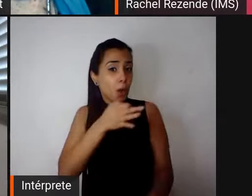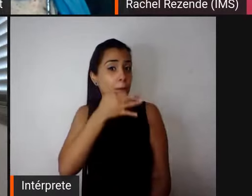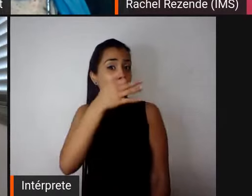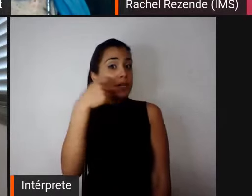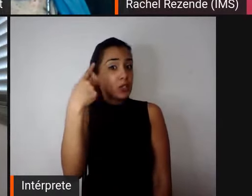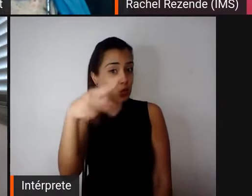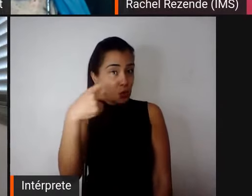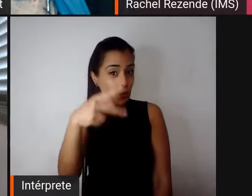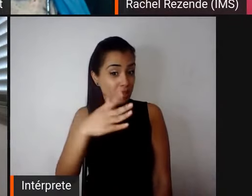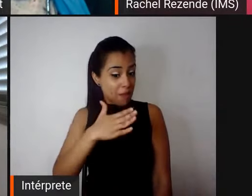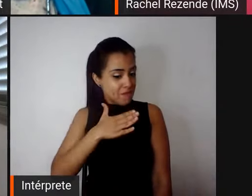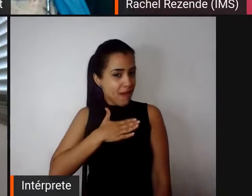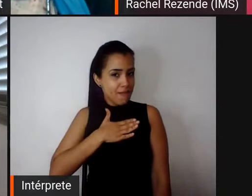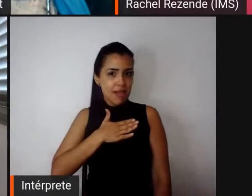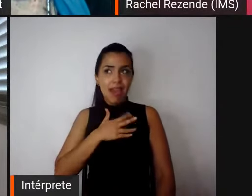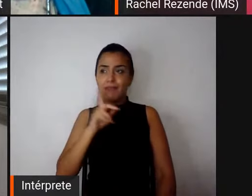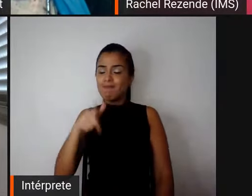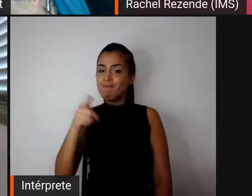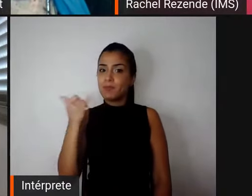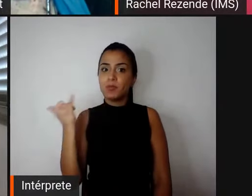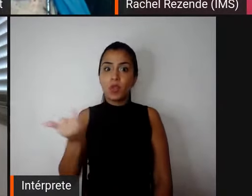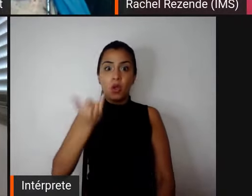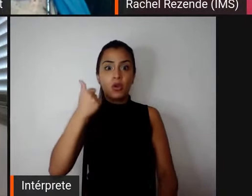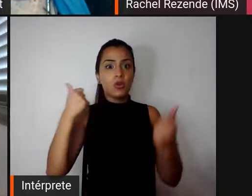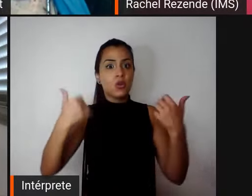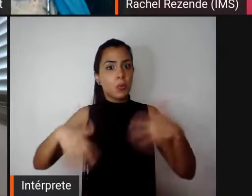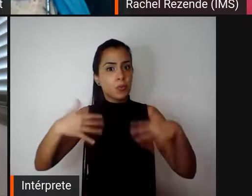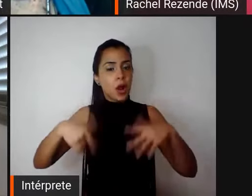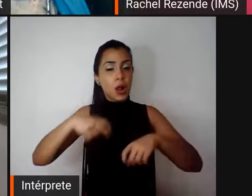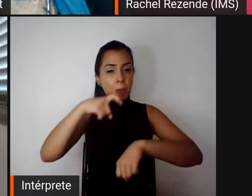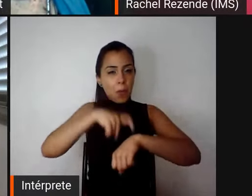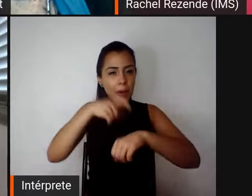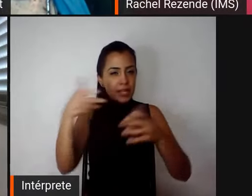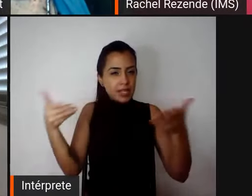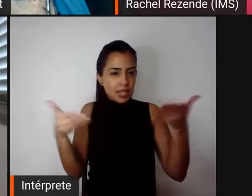fotográfica, para mim é muito relevante, é esse momento em que você